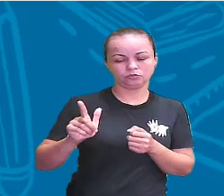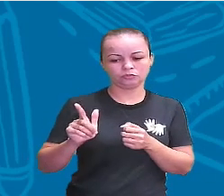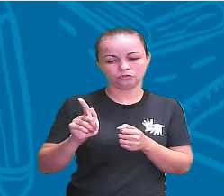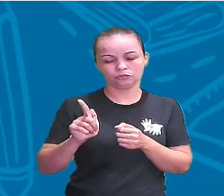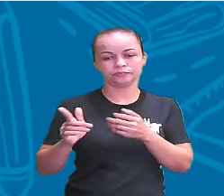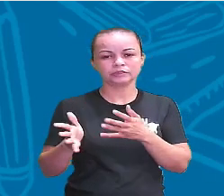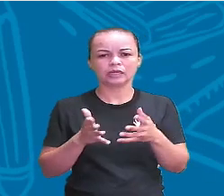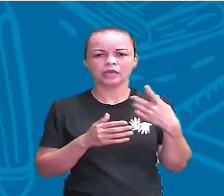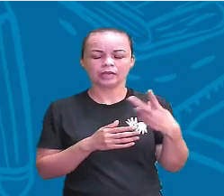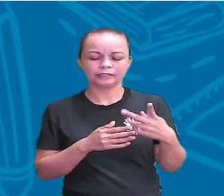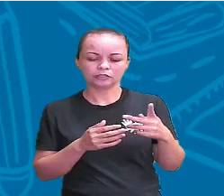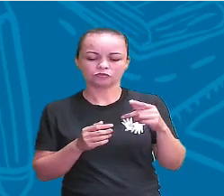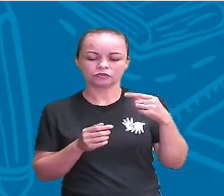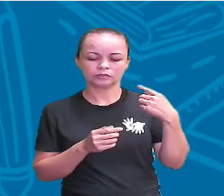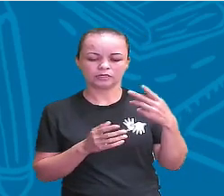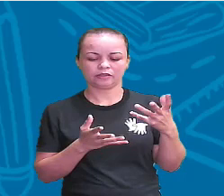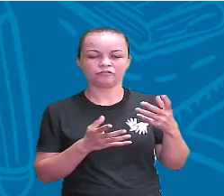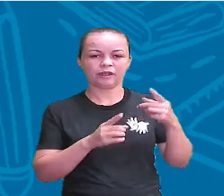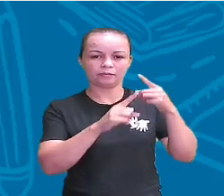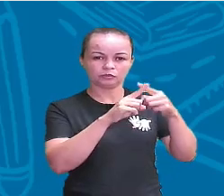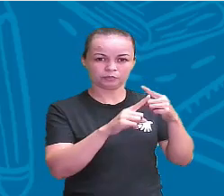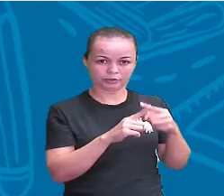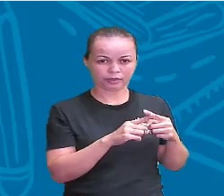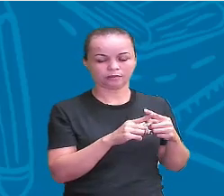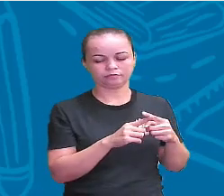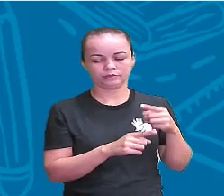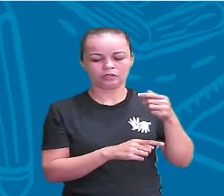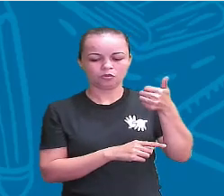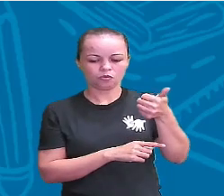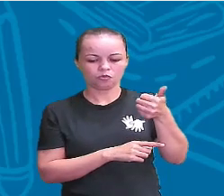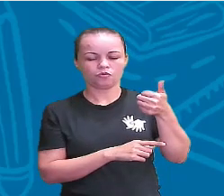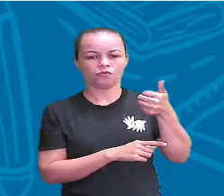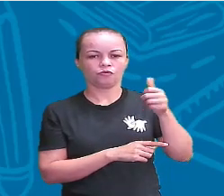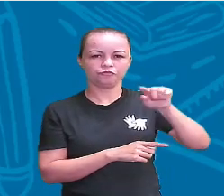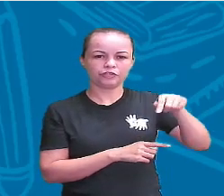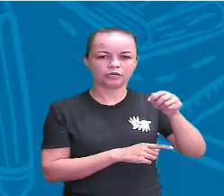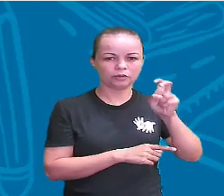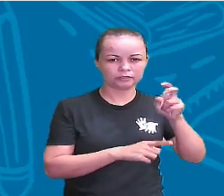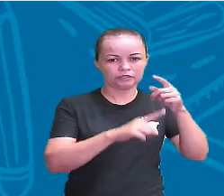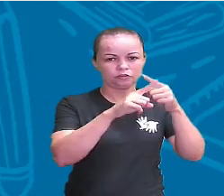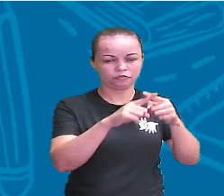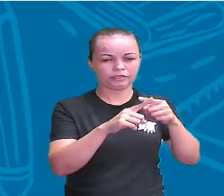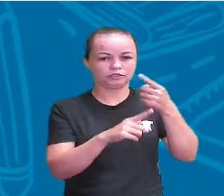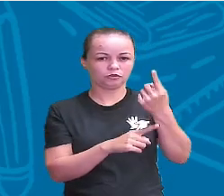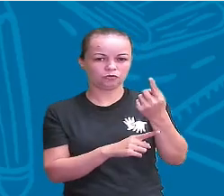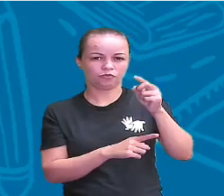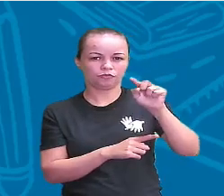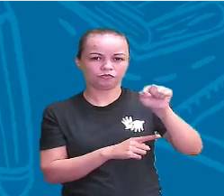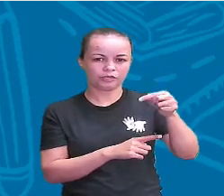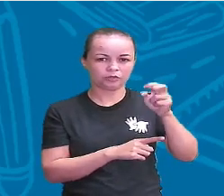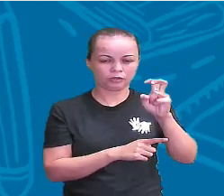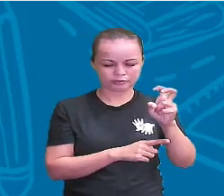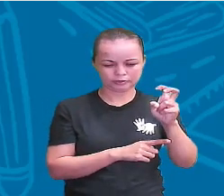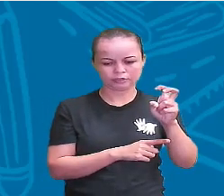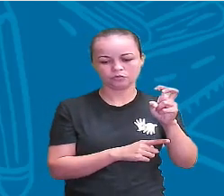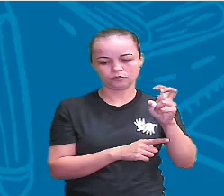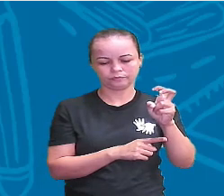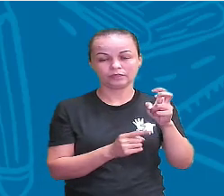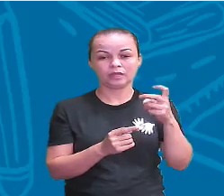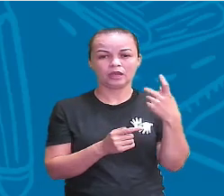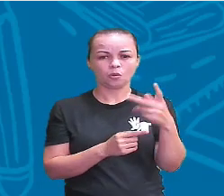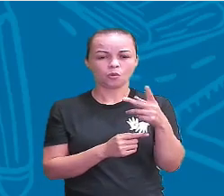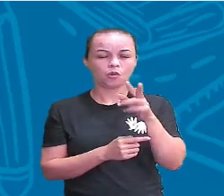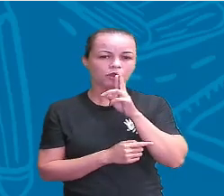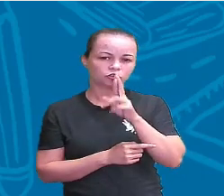m, né? Ou seja, vai multiplicar 1,5 vezes 1,5, né? Eu já fiz essa multiplicação para vocês,